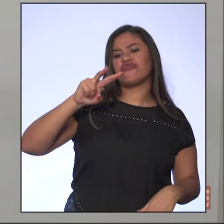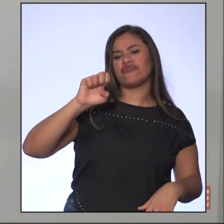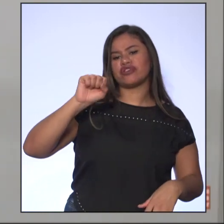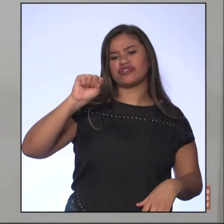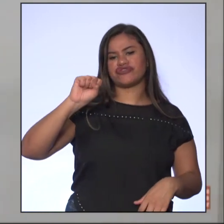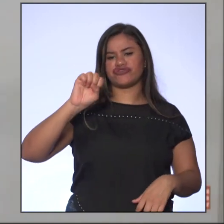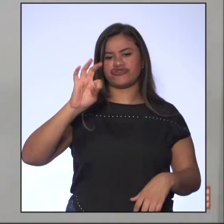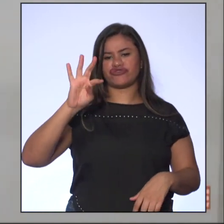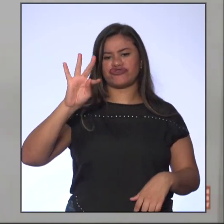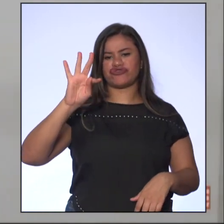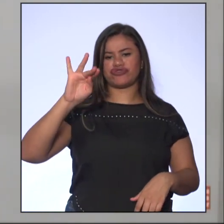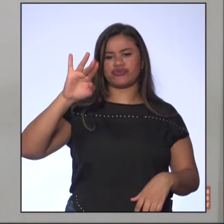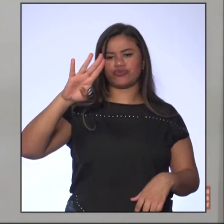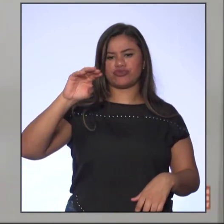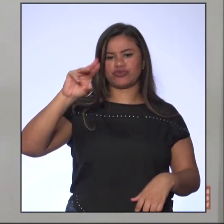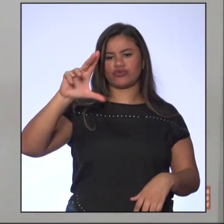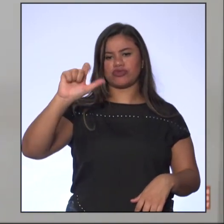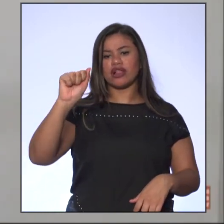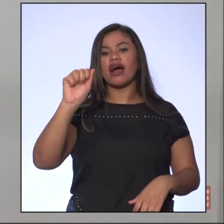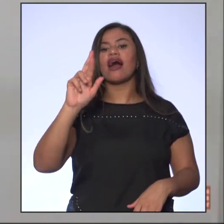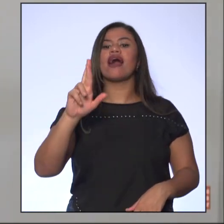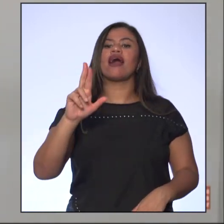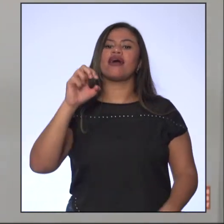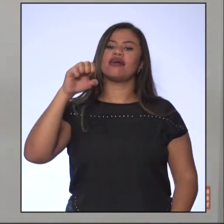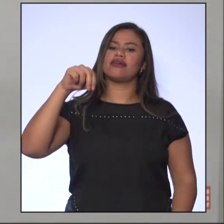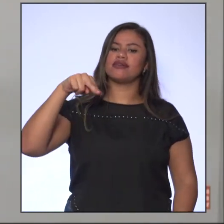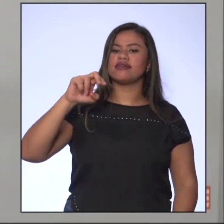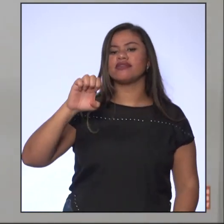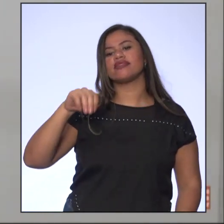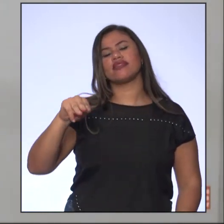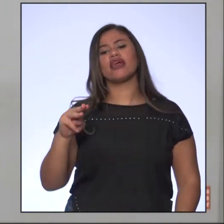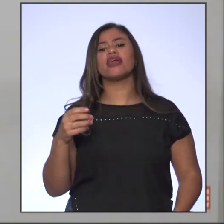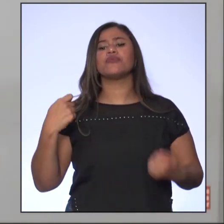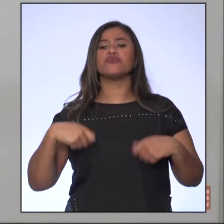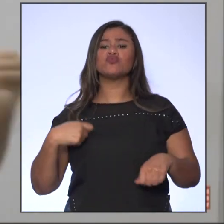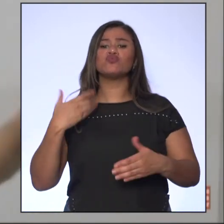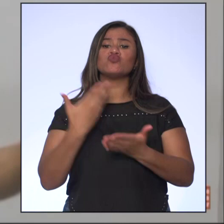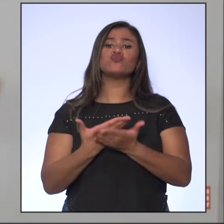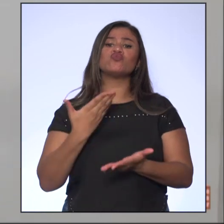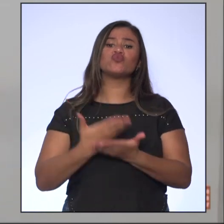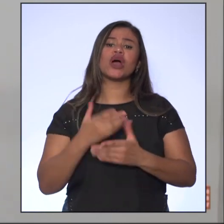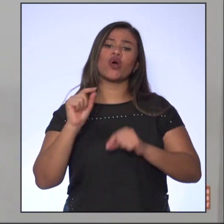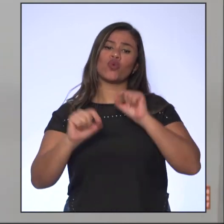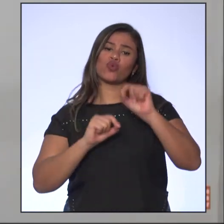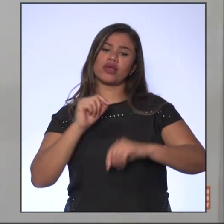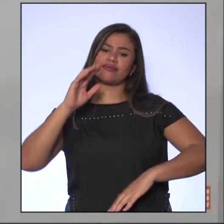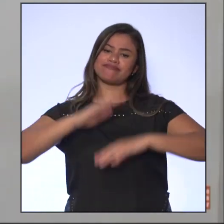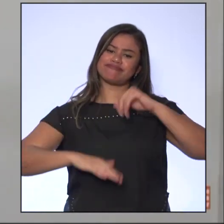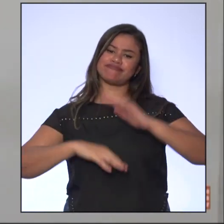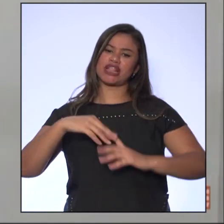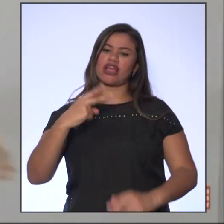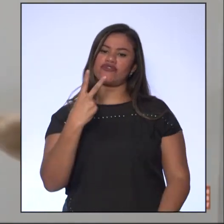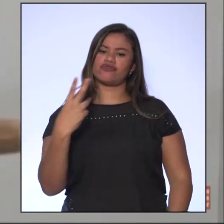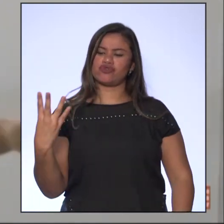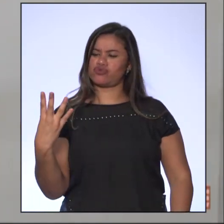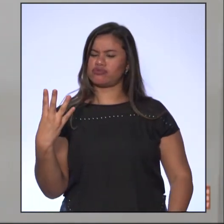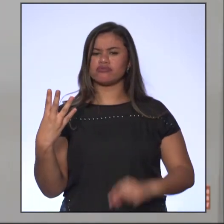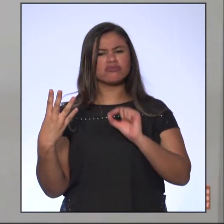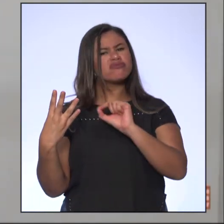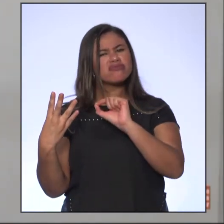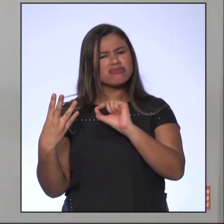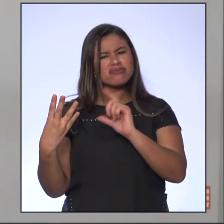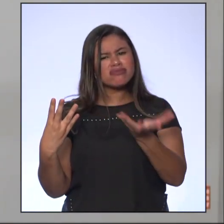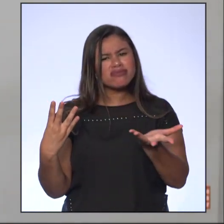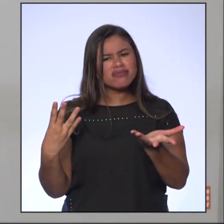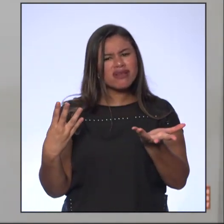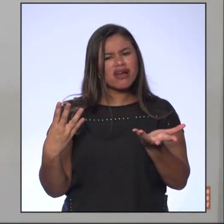aqui no ensino fundamental, no médio, já estou pensando no Enem. O que é que eu preciso estudar? Habilidade 24 do Enem. O que é habilidade